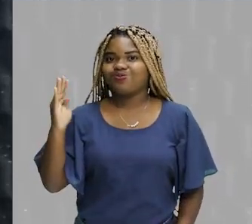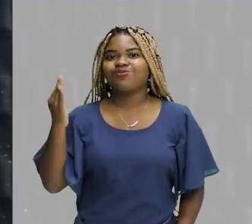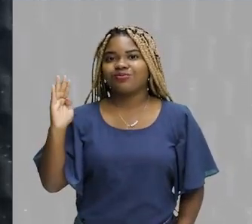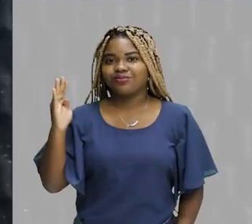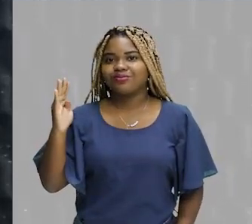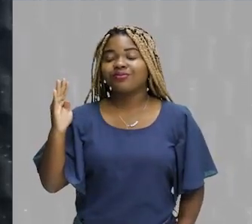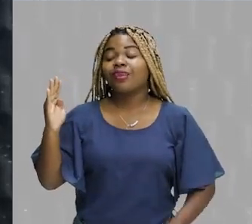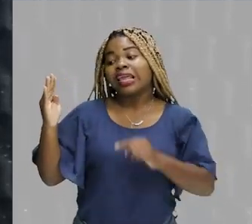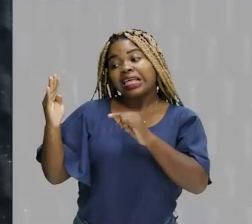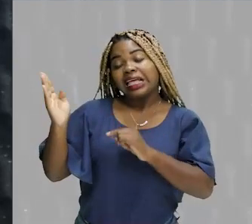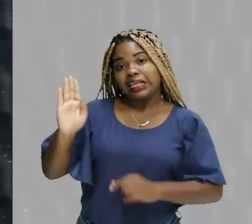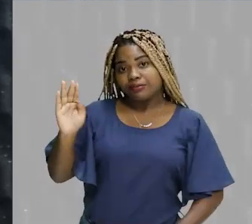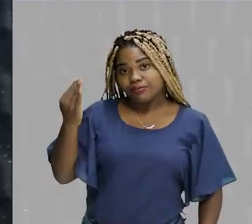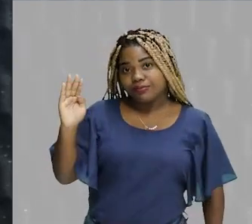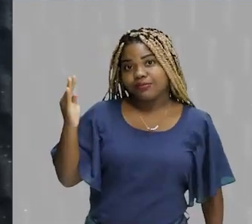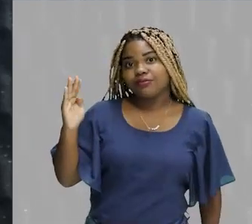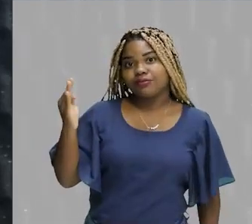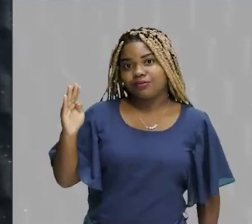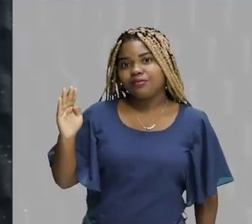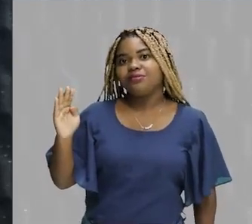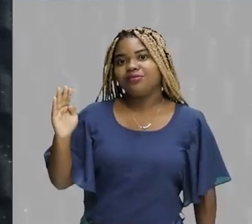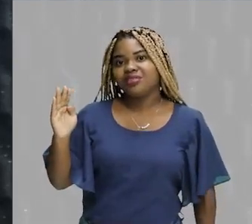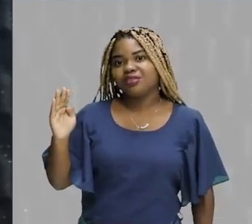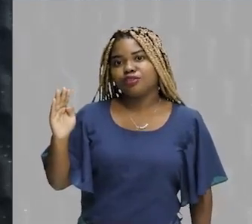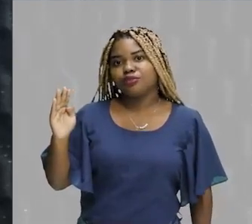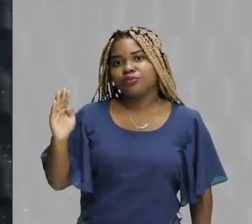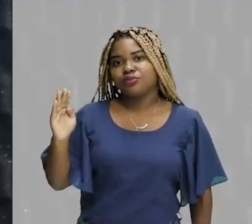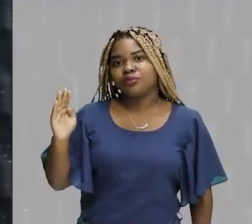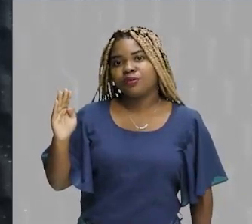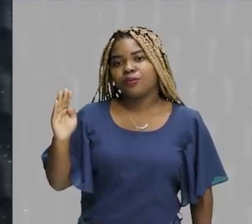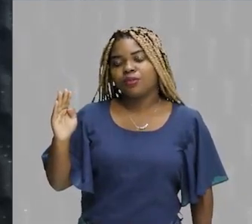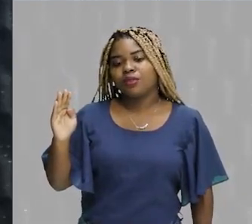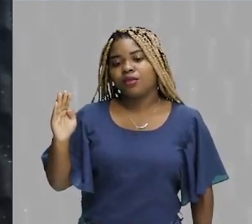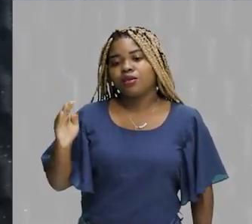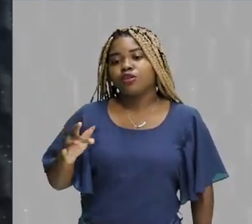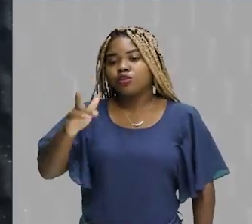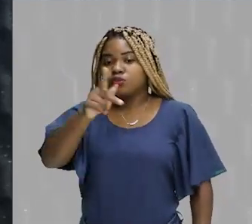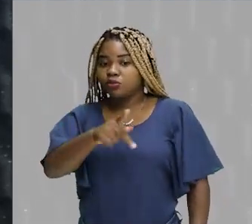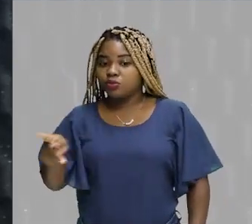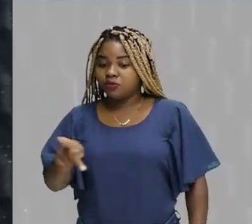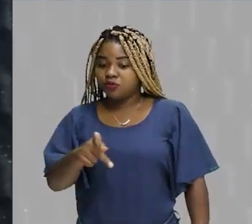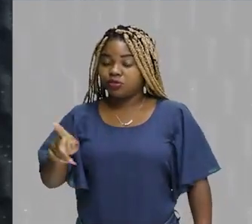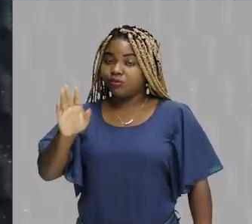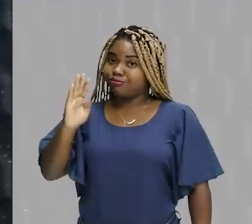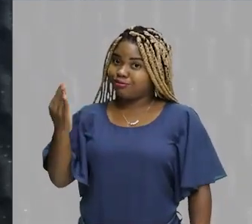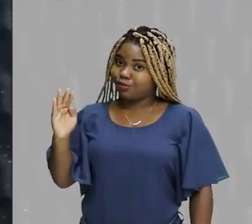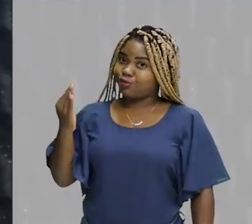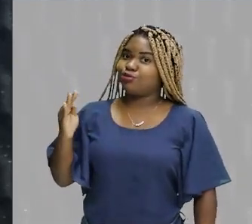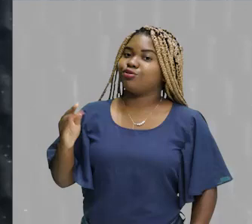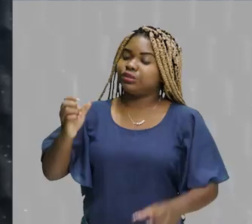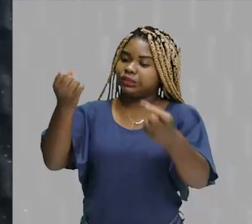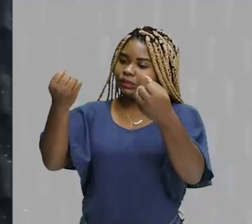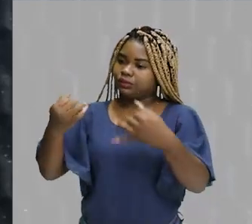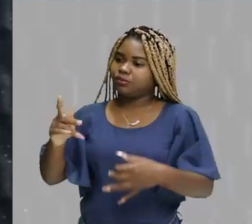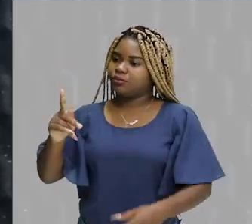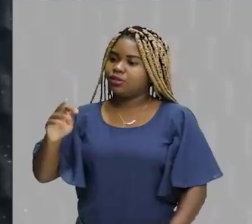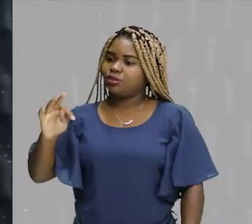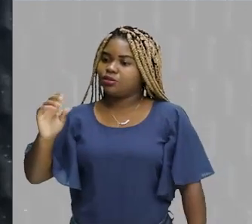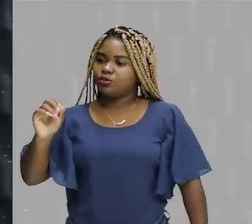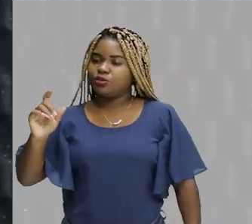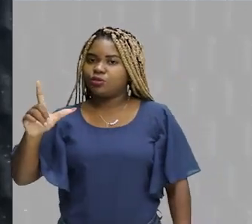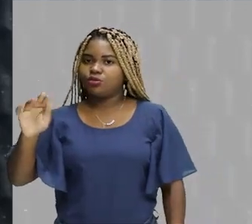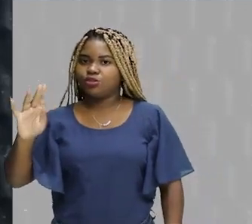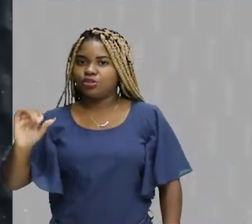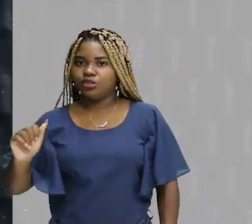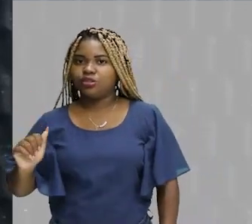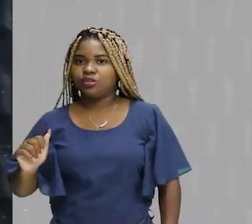Na biologia, nas ciências naturais, quando eles falam, os professores de biologia e tal, falam sobre patologia,